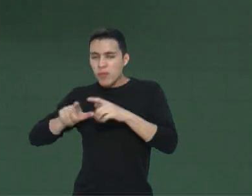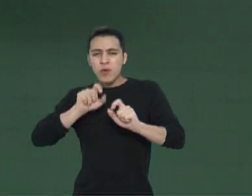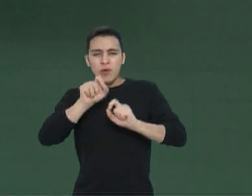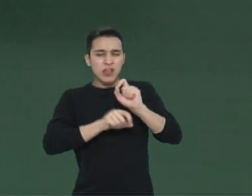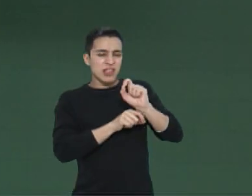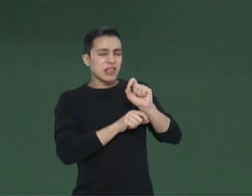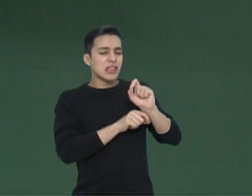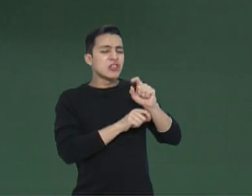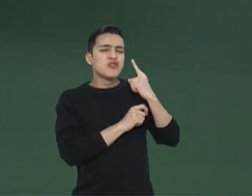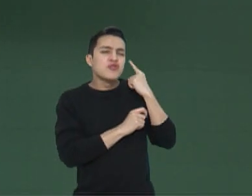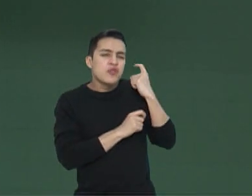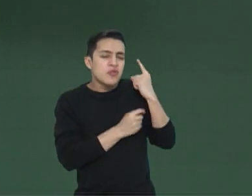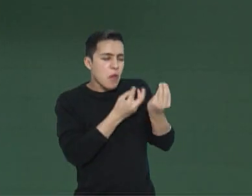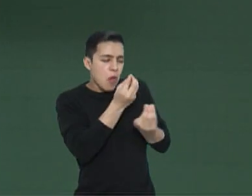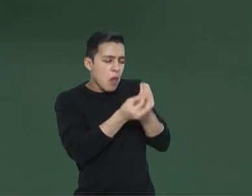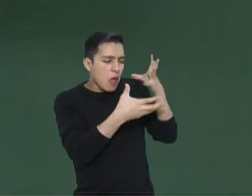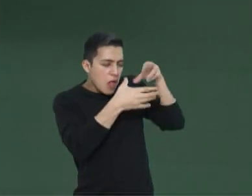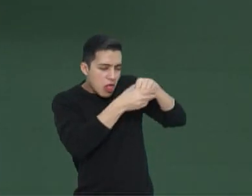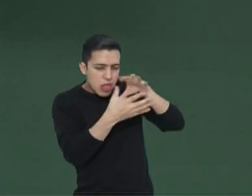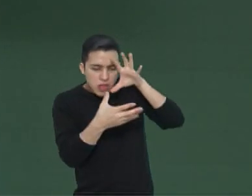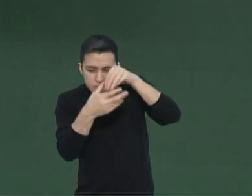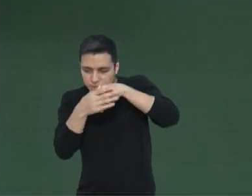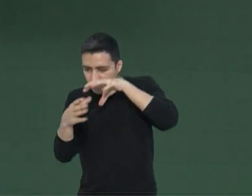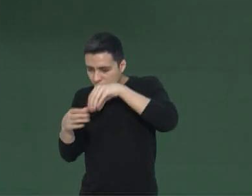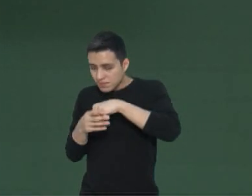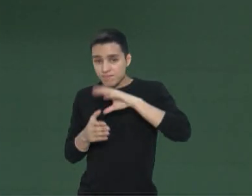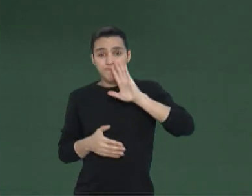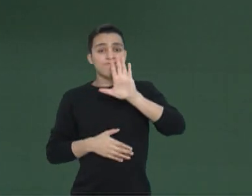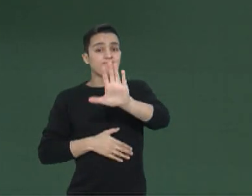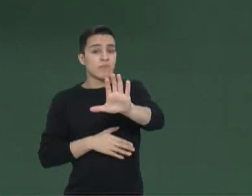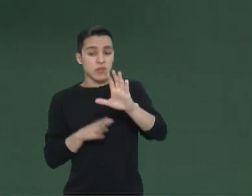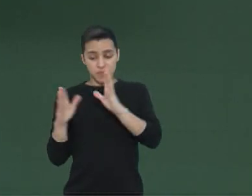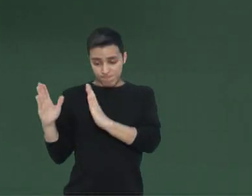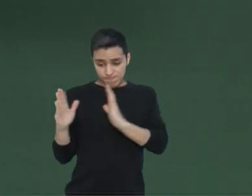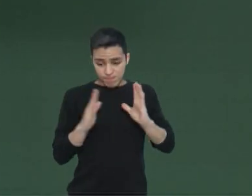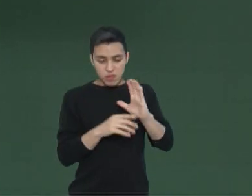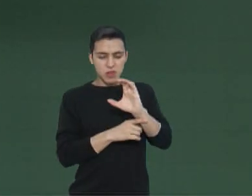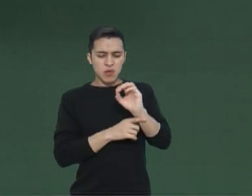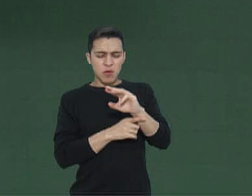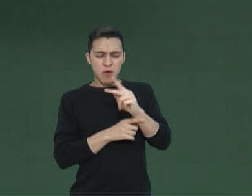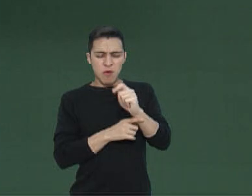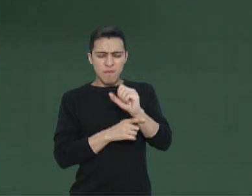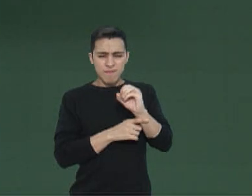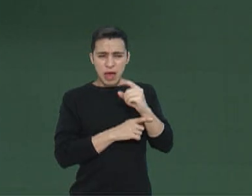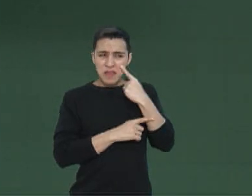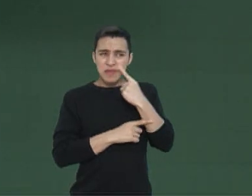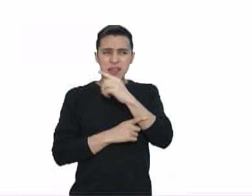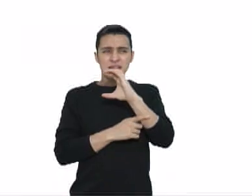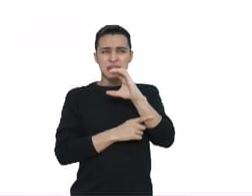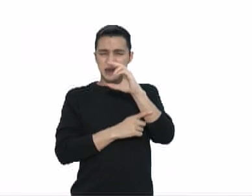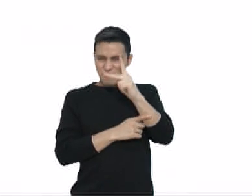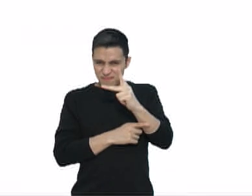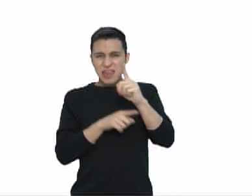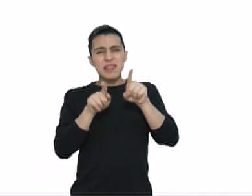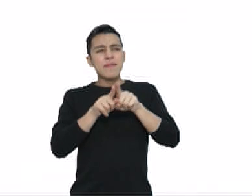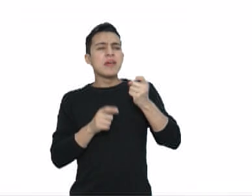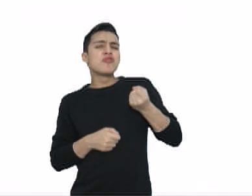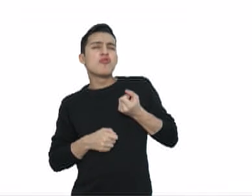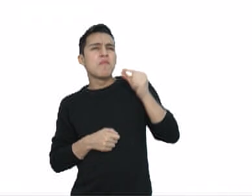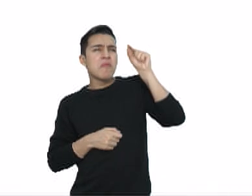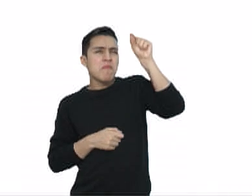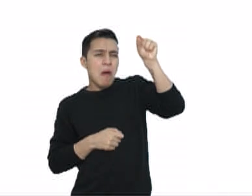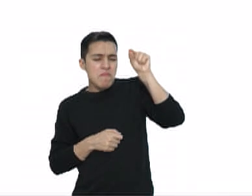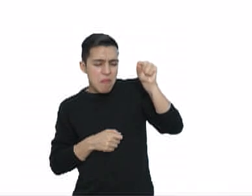nossos grupos de sons. O compasso, ele vai ser esse CP e o número que aparece no início de cada grupo